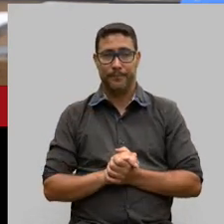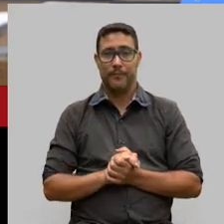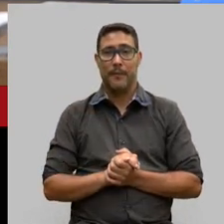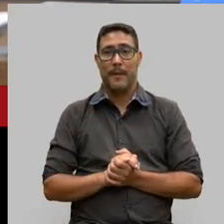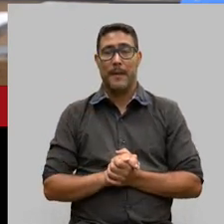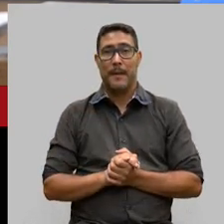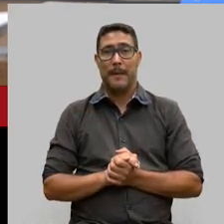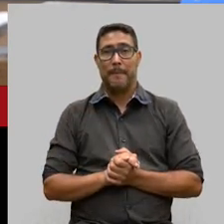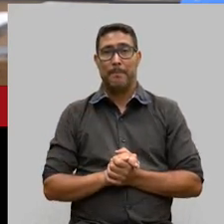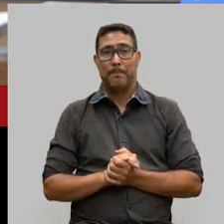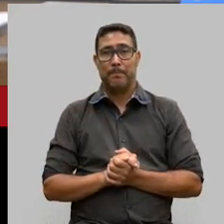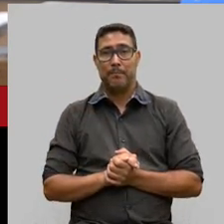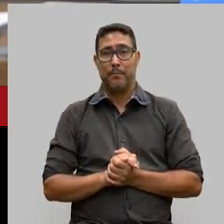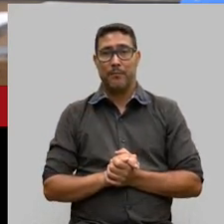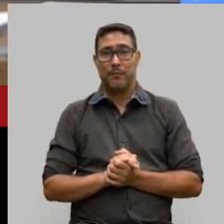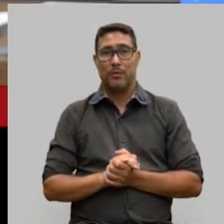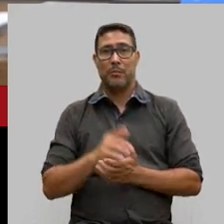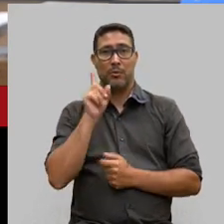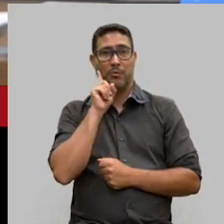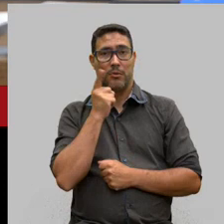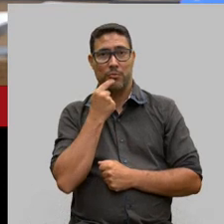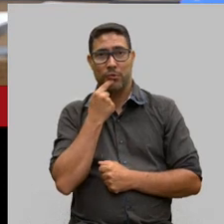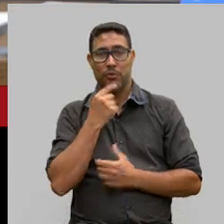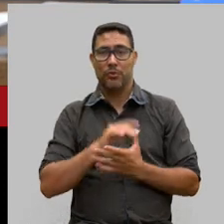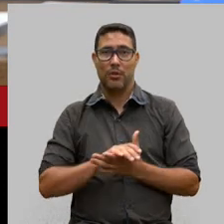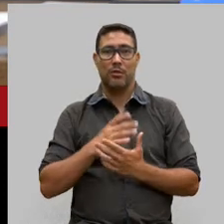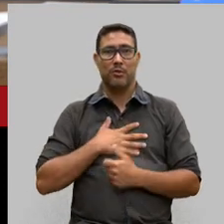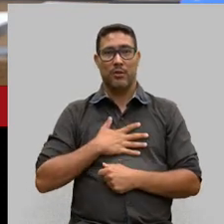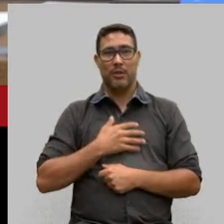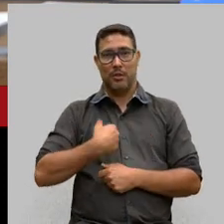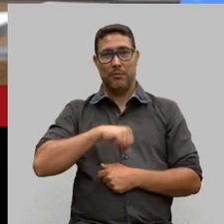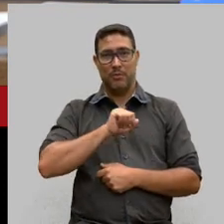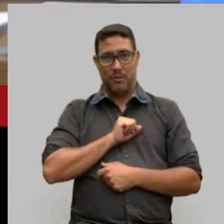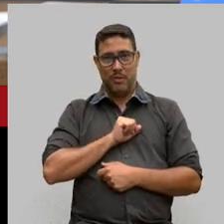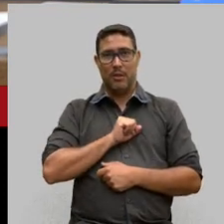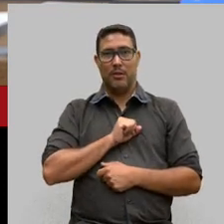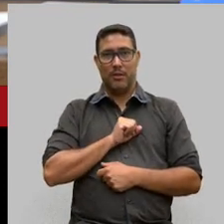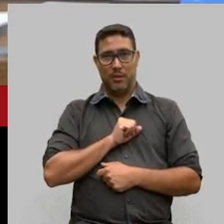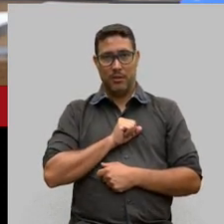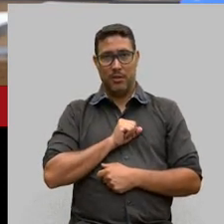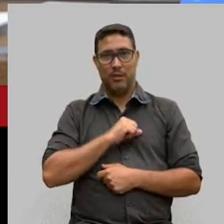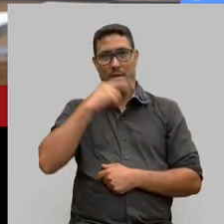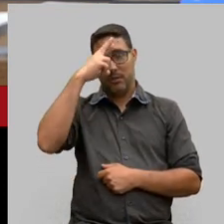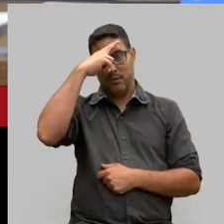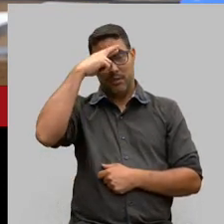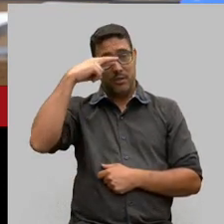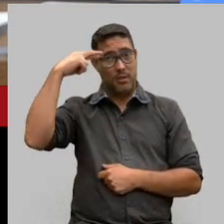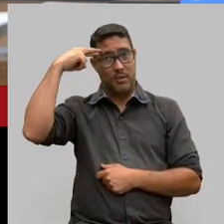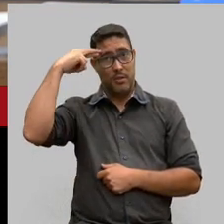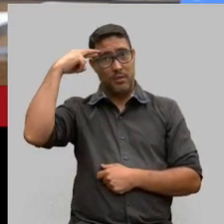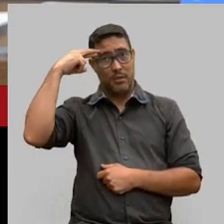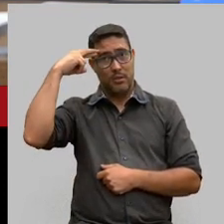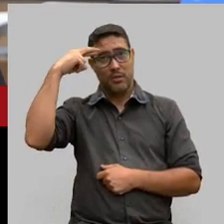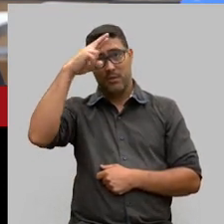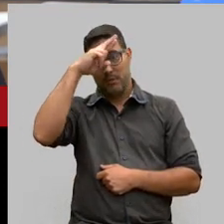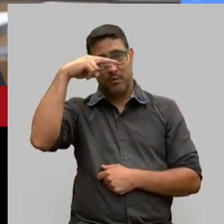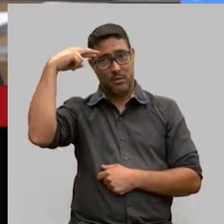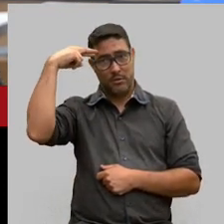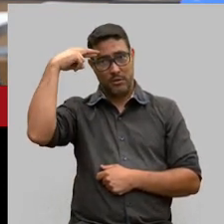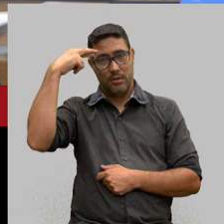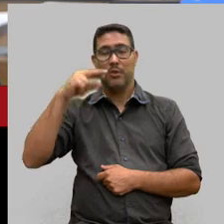públicos pra comunidade surda Esse é meu sinal tá o fazendo a franja